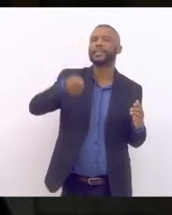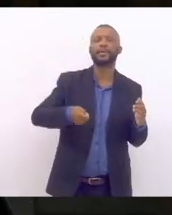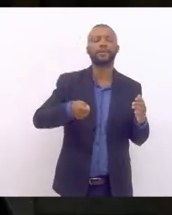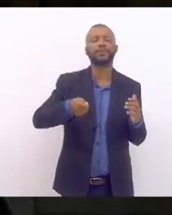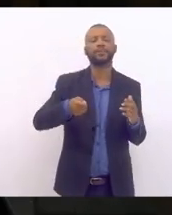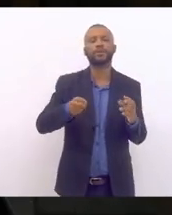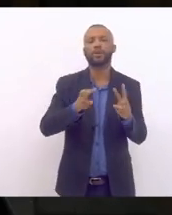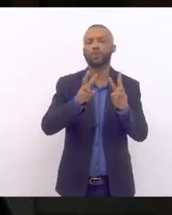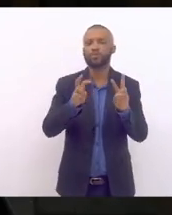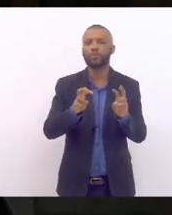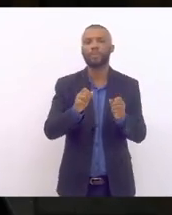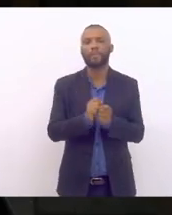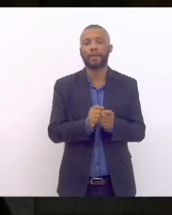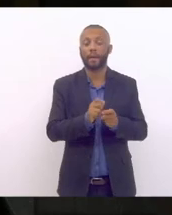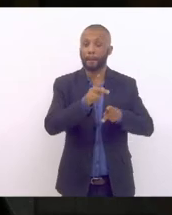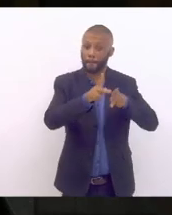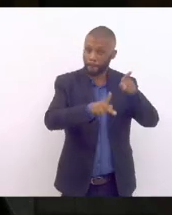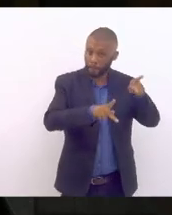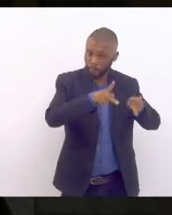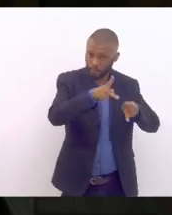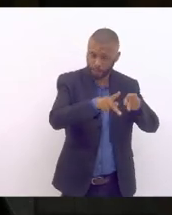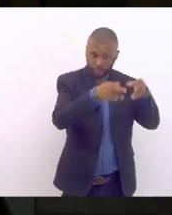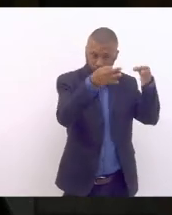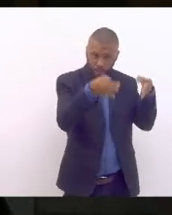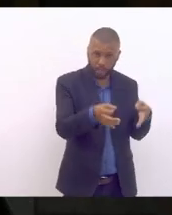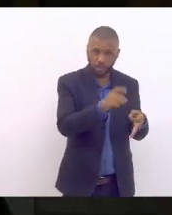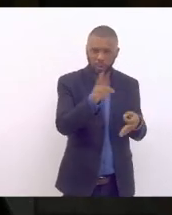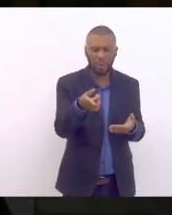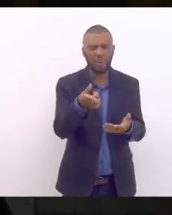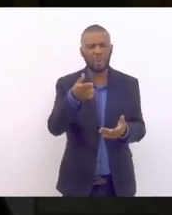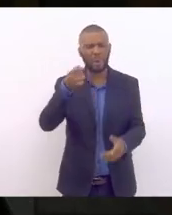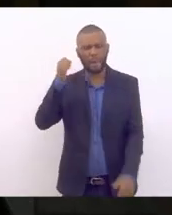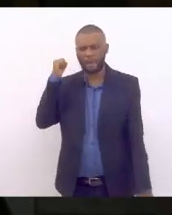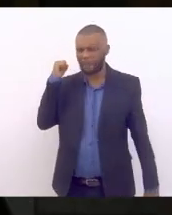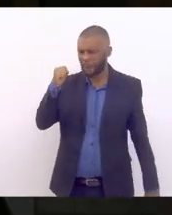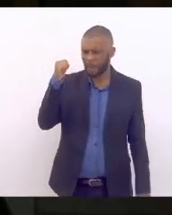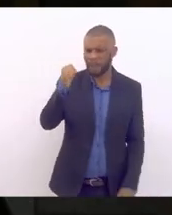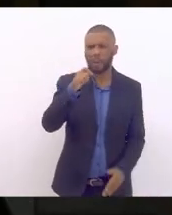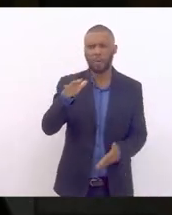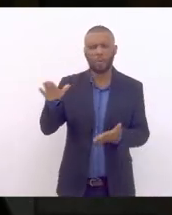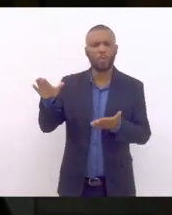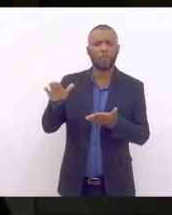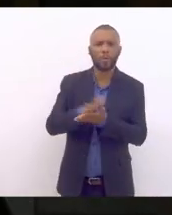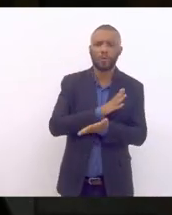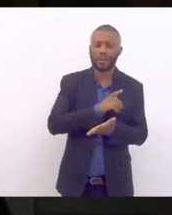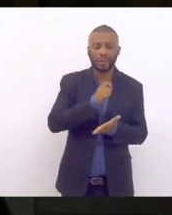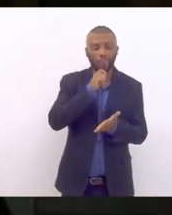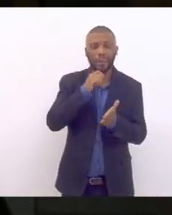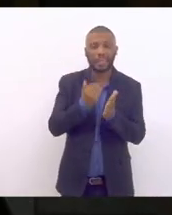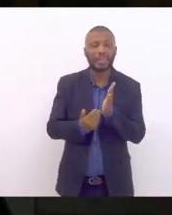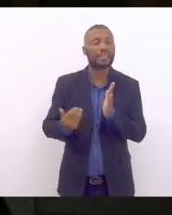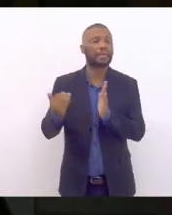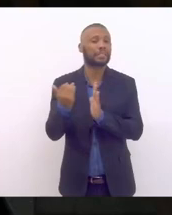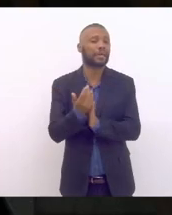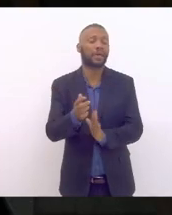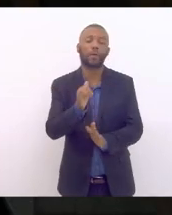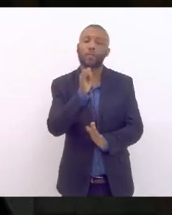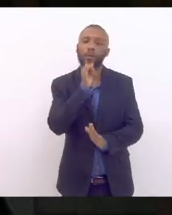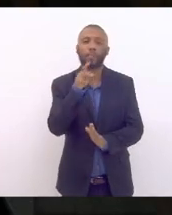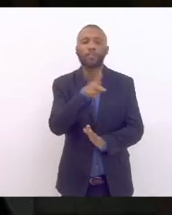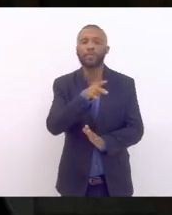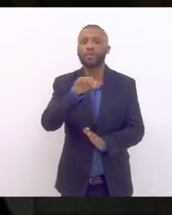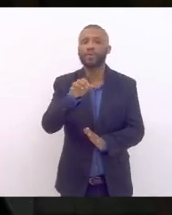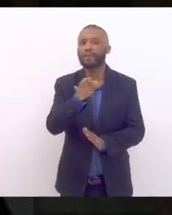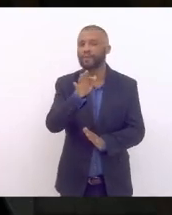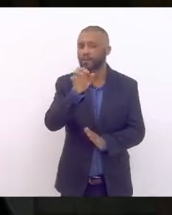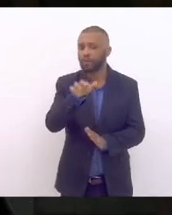sobre civilização ou barbárie e falo isso sem exagero Como por exemplo o professor